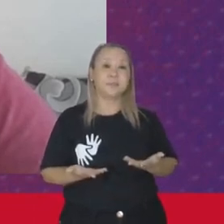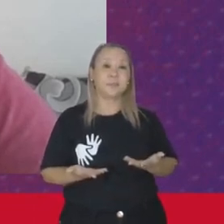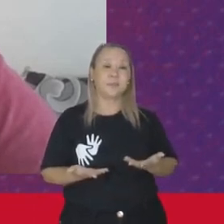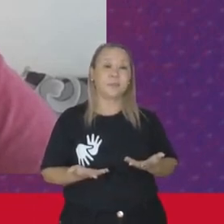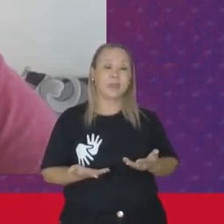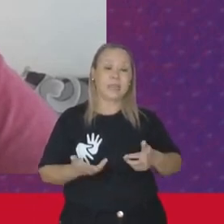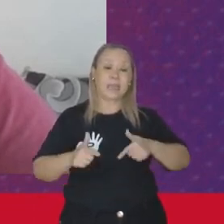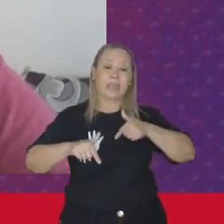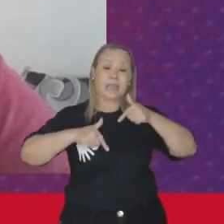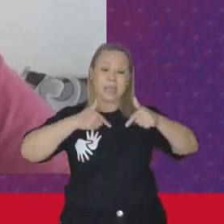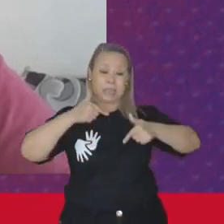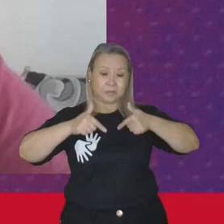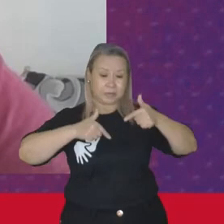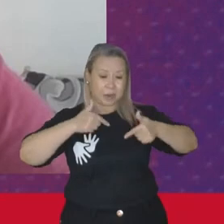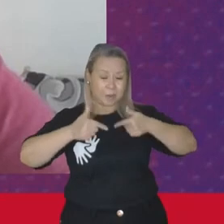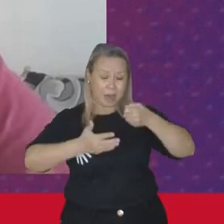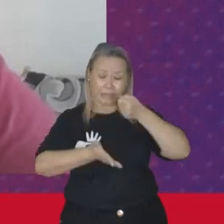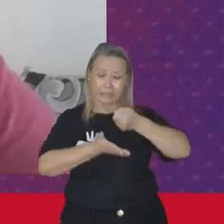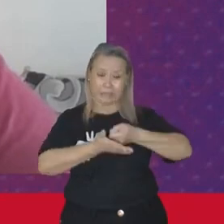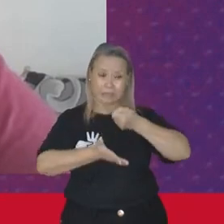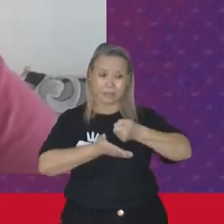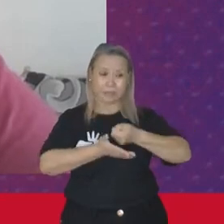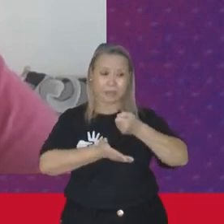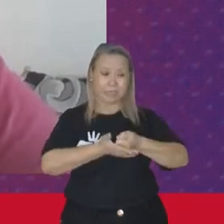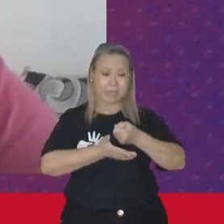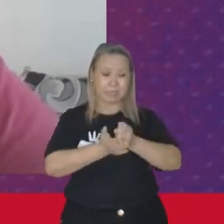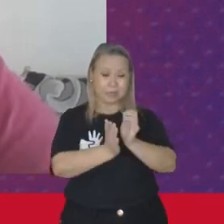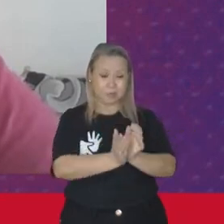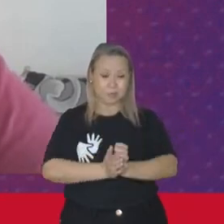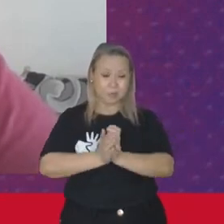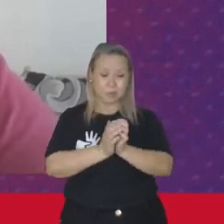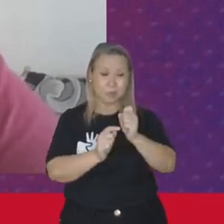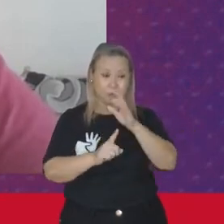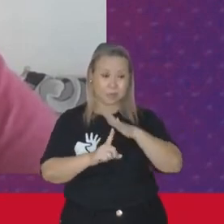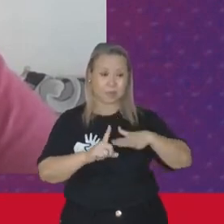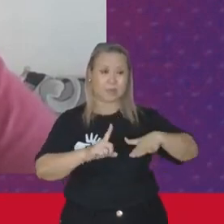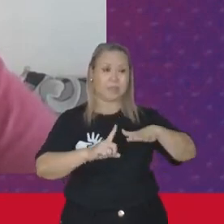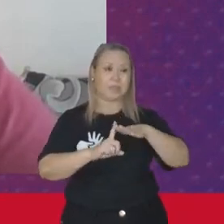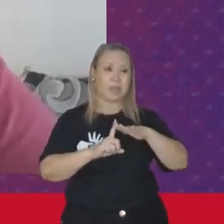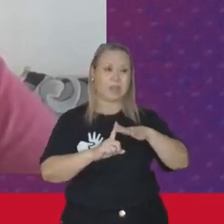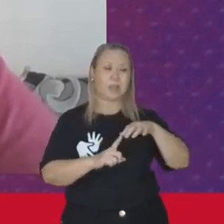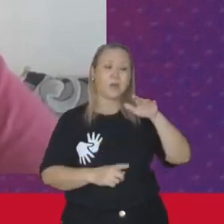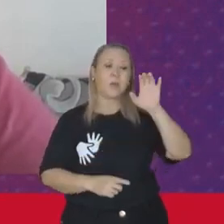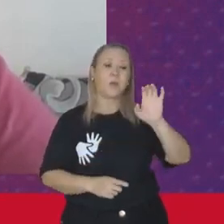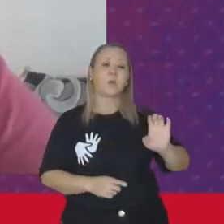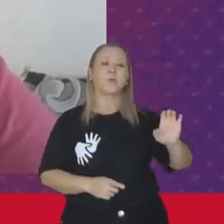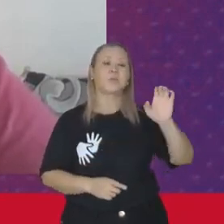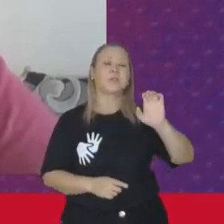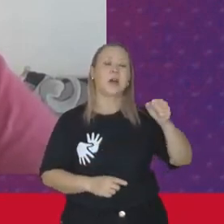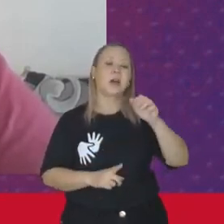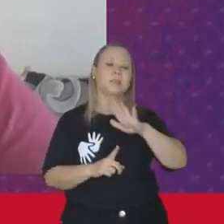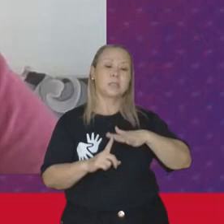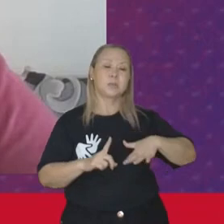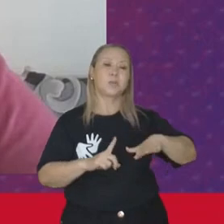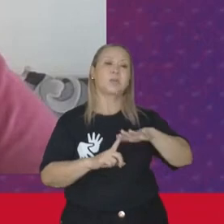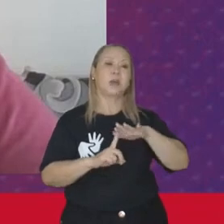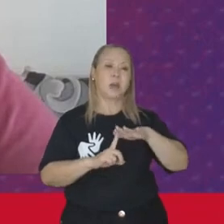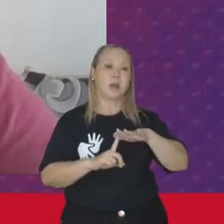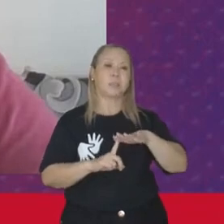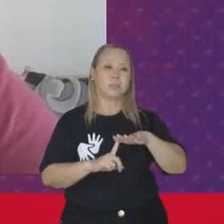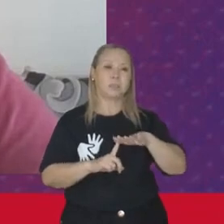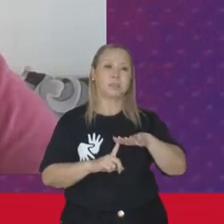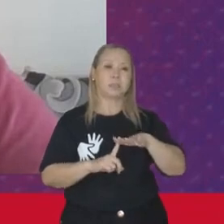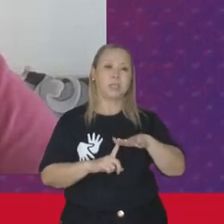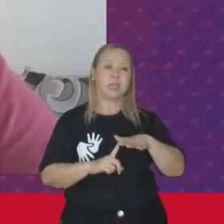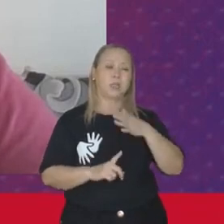um trabalho, é uma obrigação do conjunto da sociedade, né? Do Estado, da sociedade e